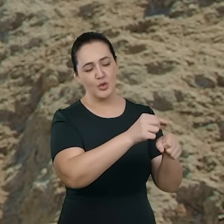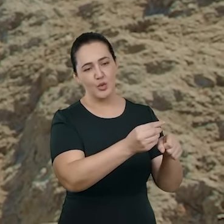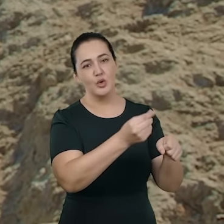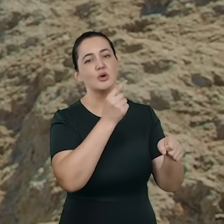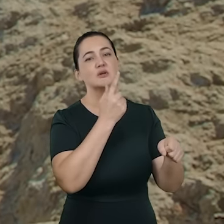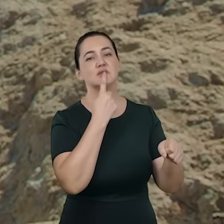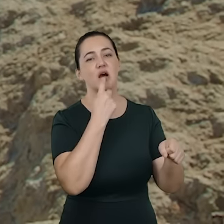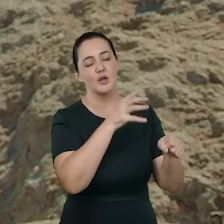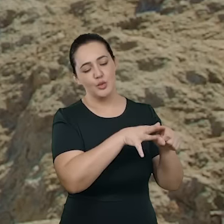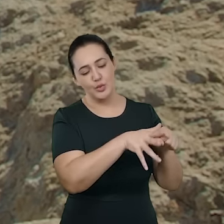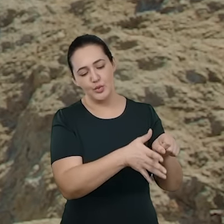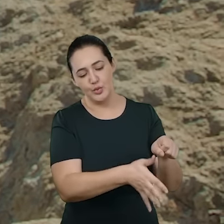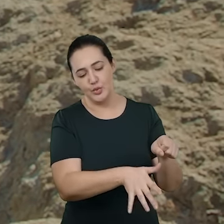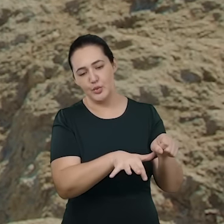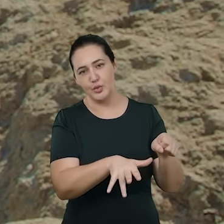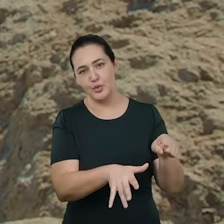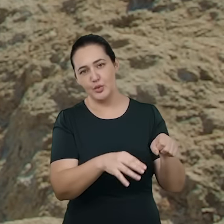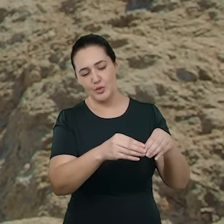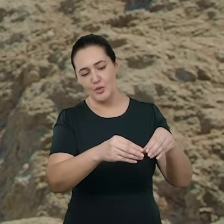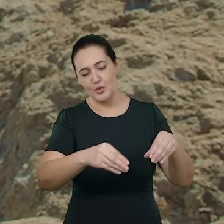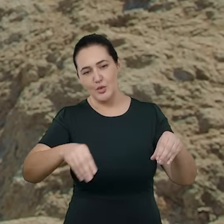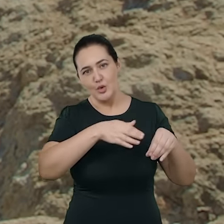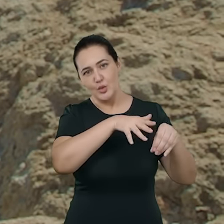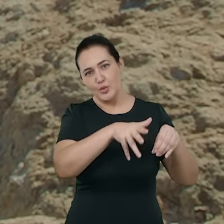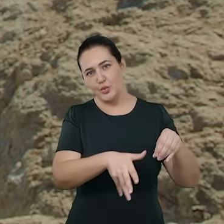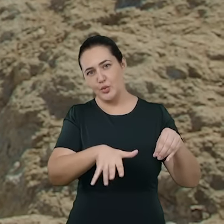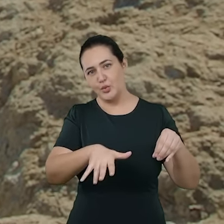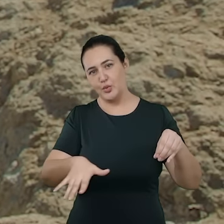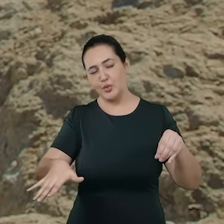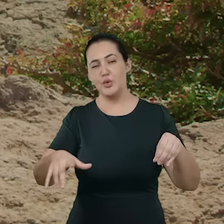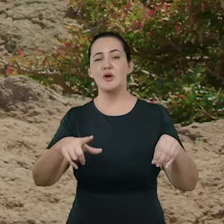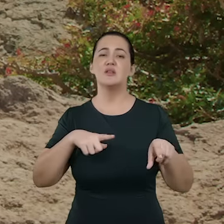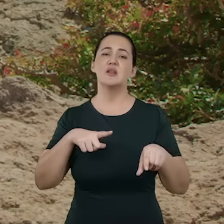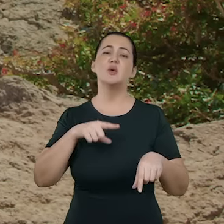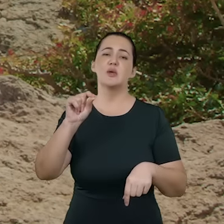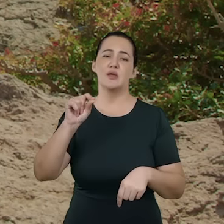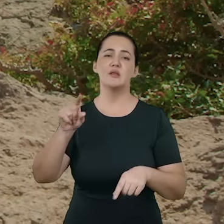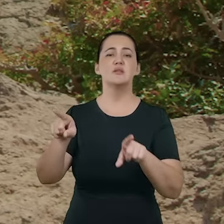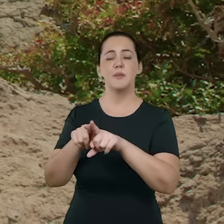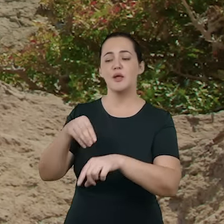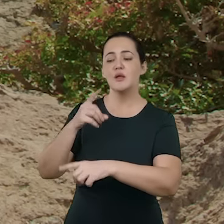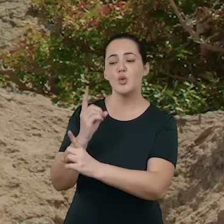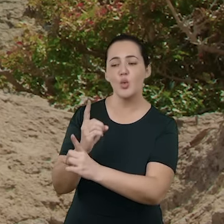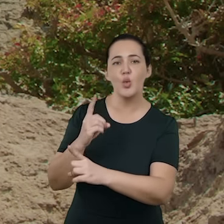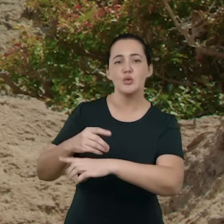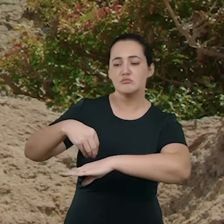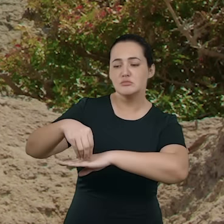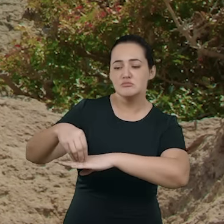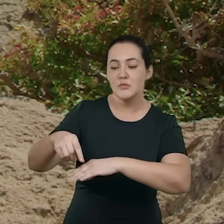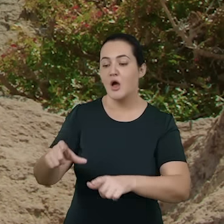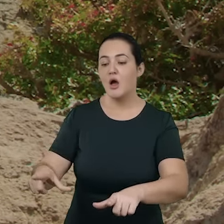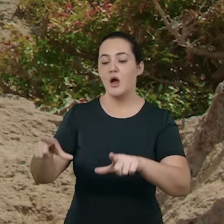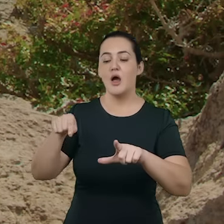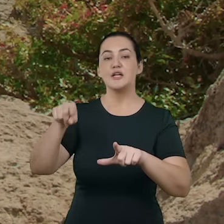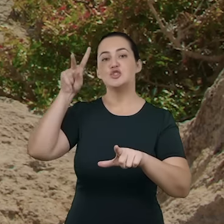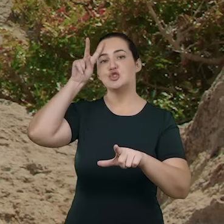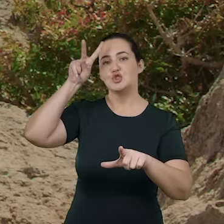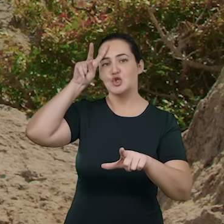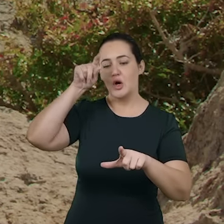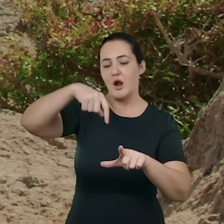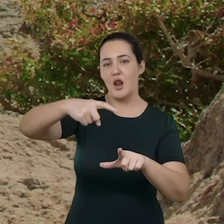sacrificados. E indícios históricos, a partir de fontes textuais, dão conta que provavelmente aqui onde eu